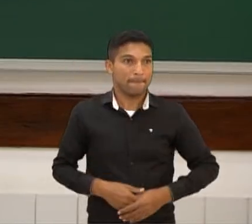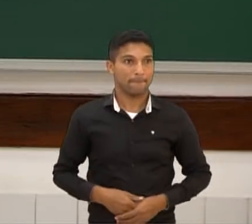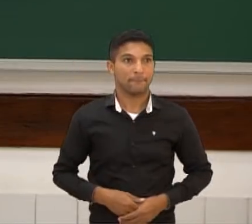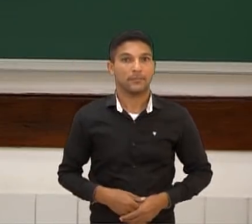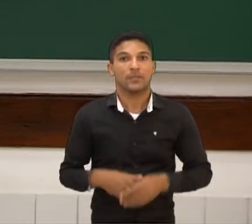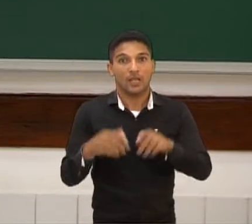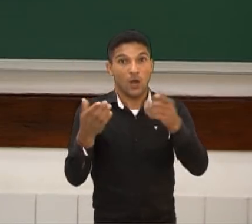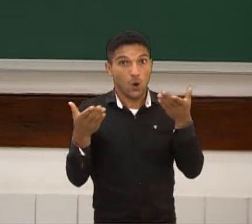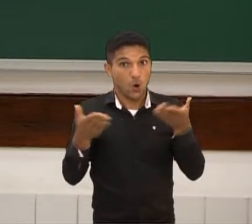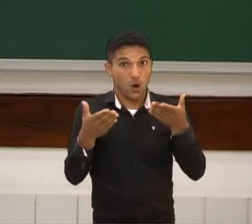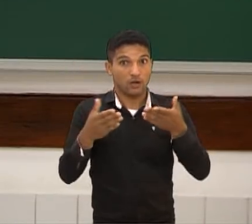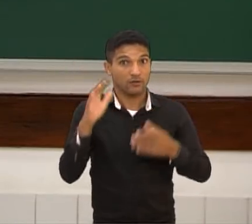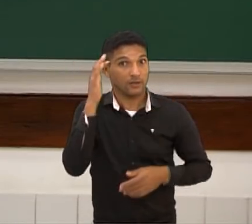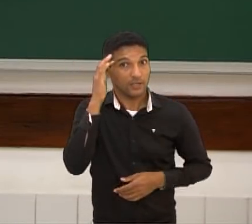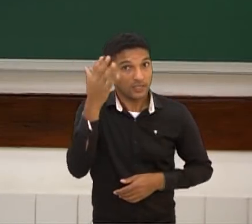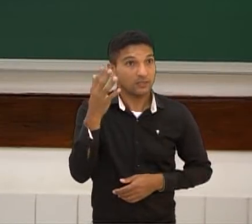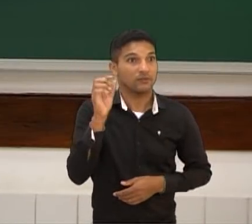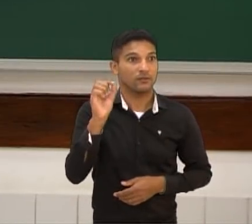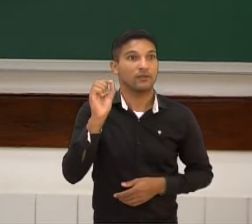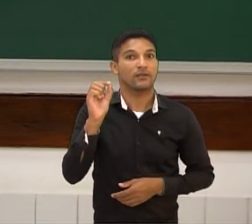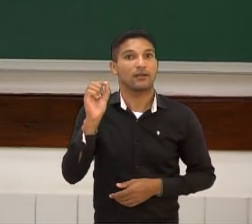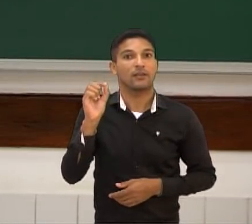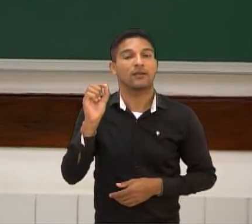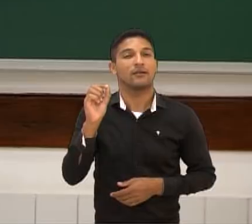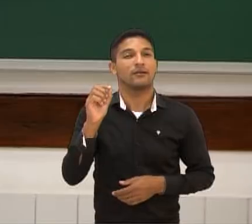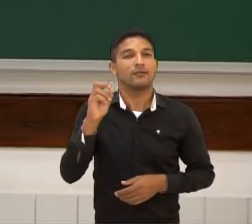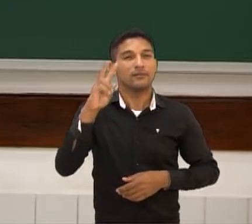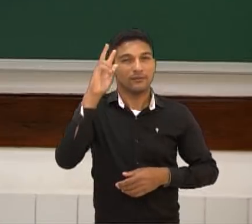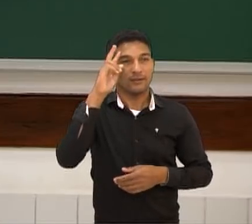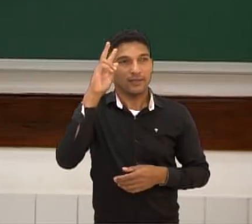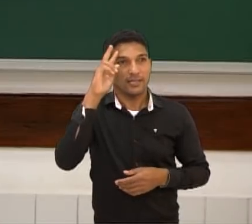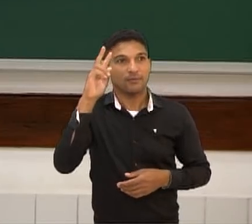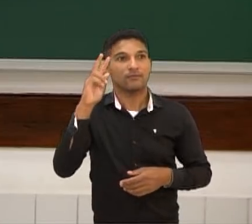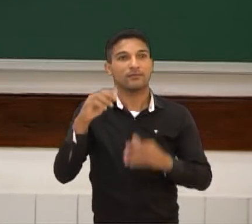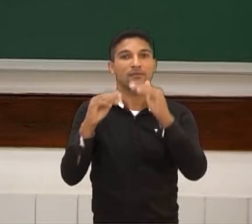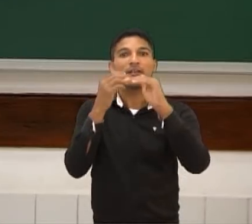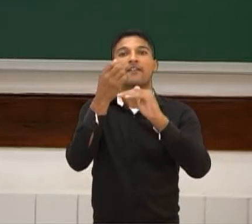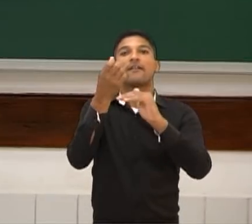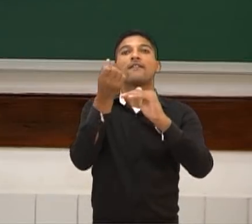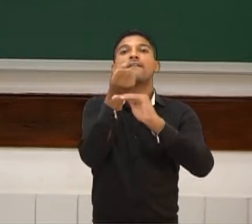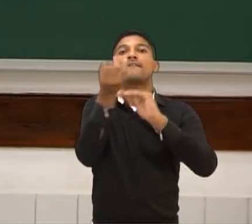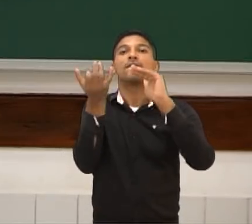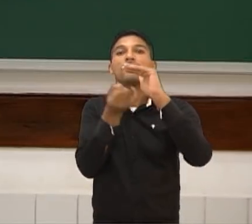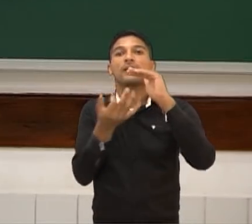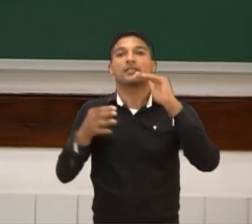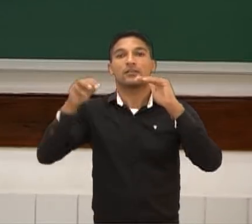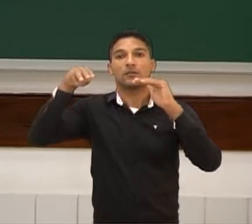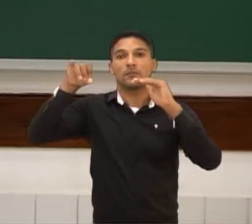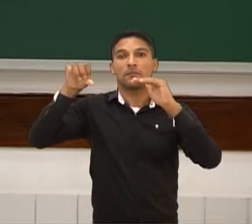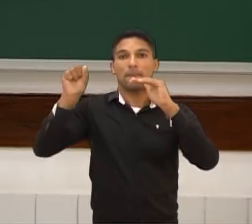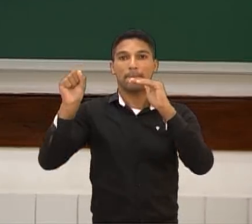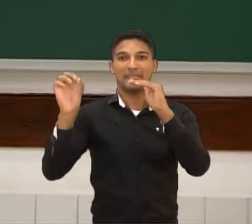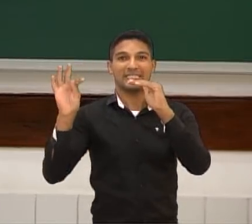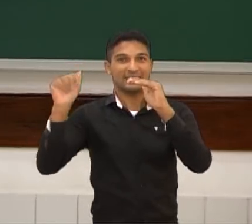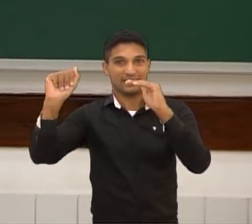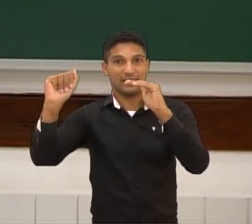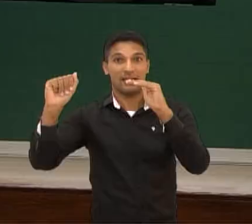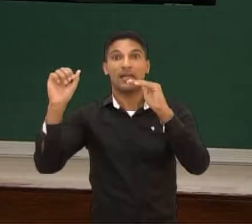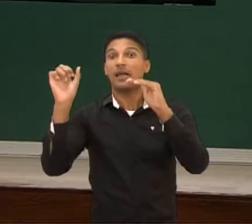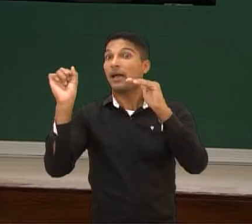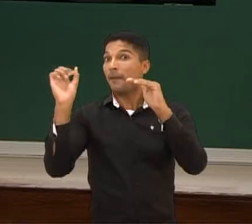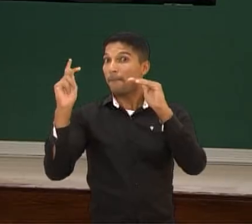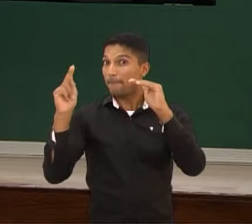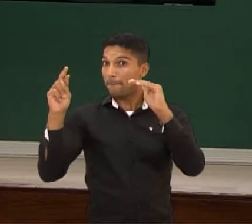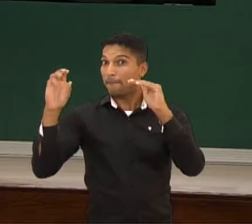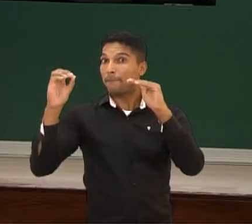frações impróprias, ok? A professora retomou um pouquinho do que elas são na última aula e hoje vamos estudar um pouquinho mais, certo? E antes